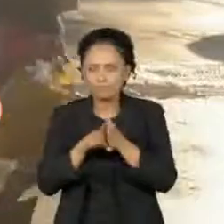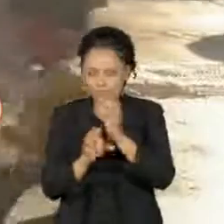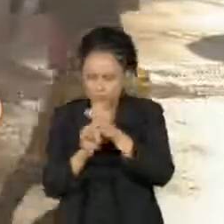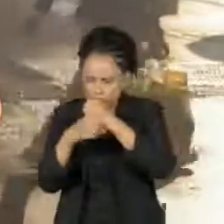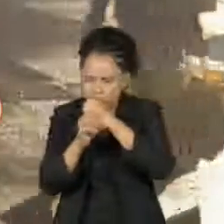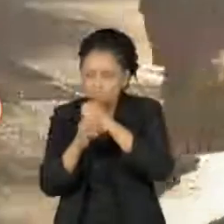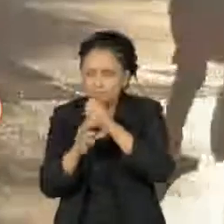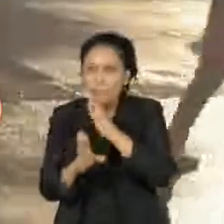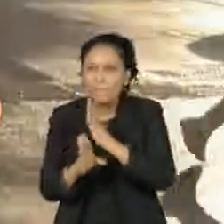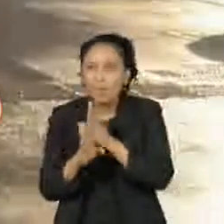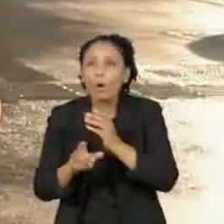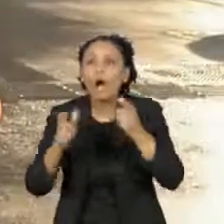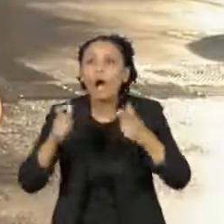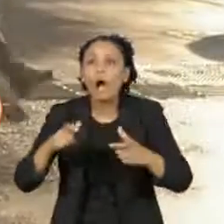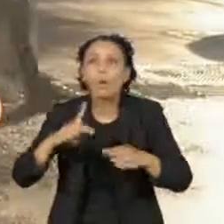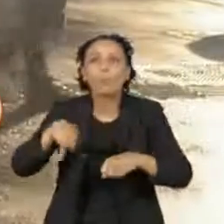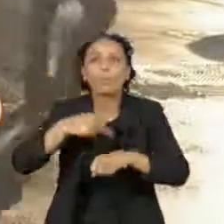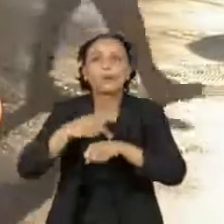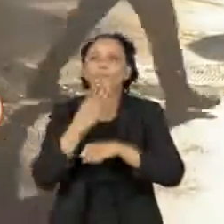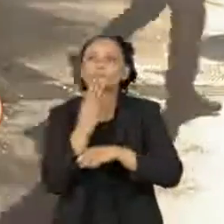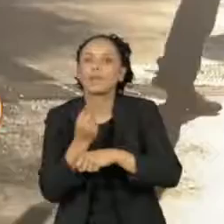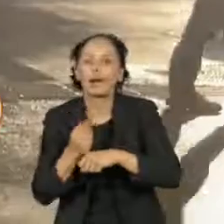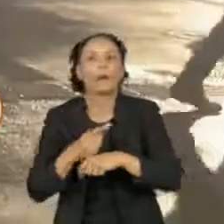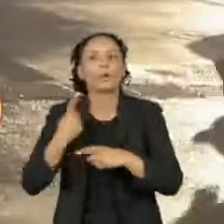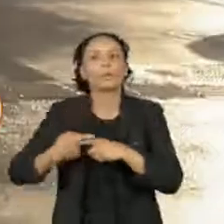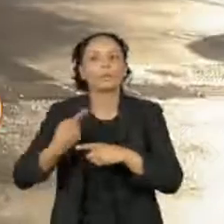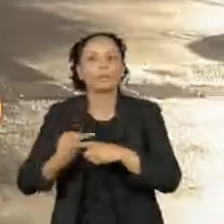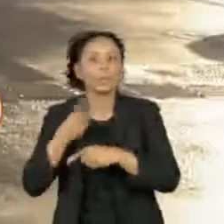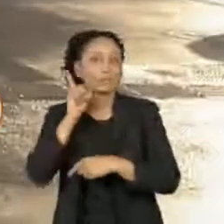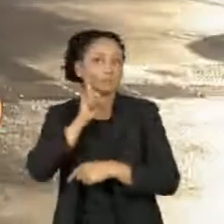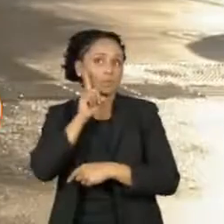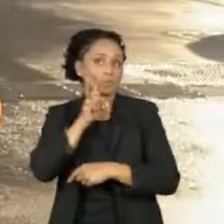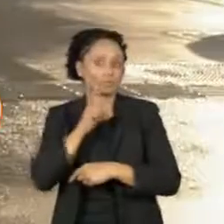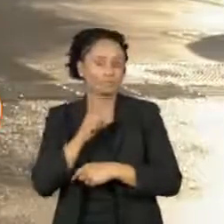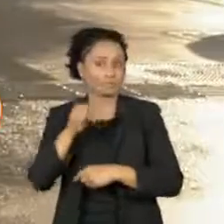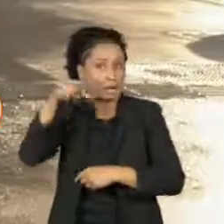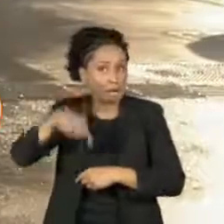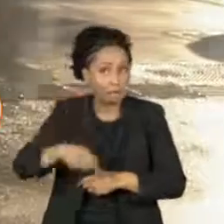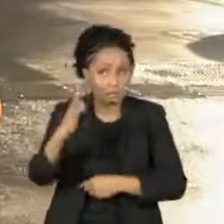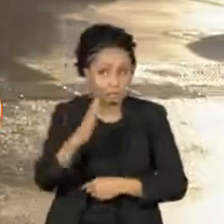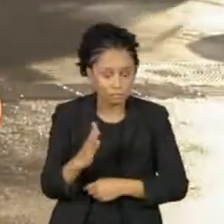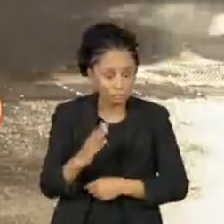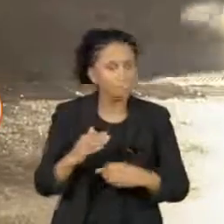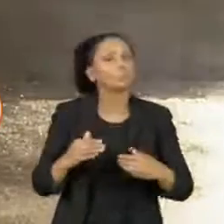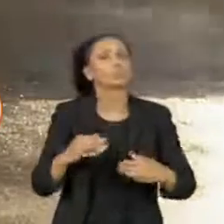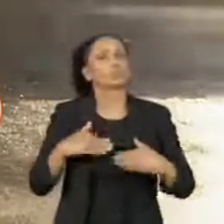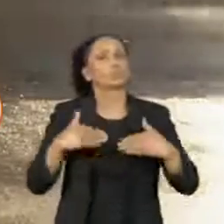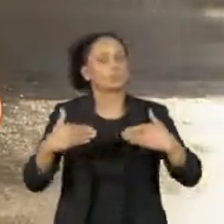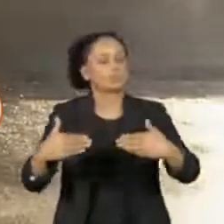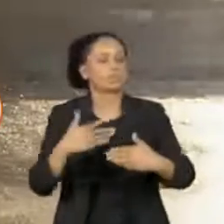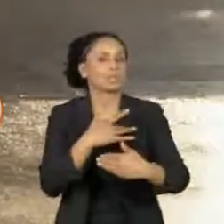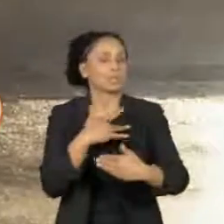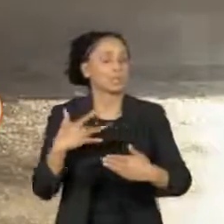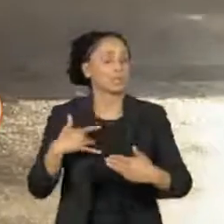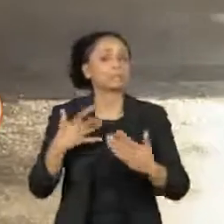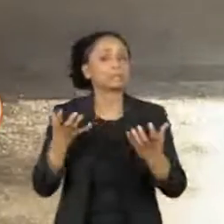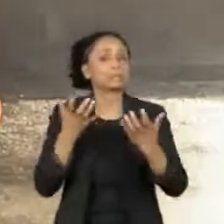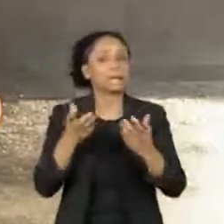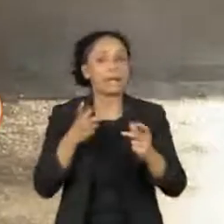em Israel, na Inglaterra e nos Estados Unidos. Aqui no Brasil, o Ministério da Saúde pretende